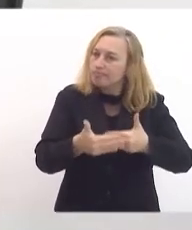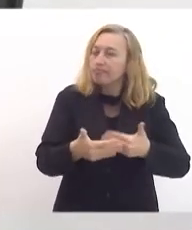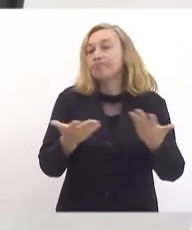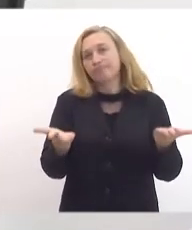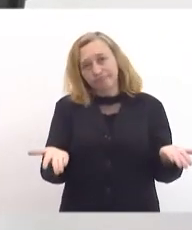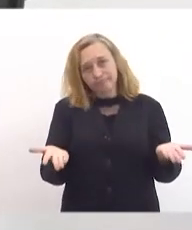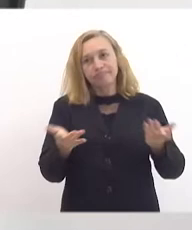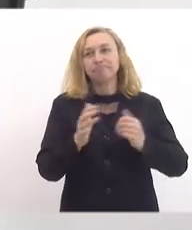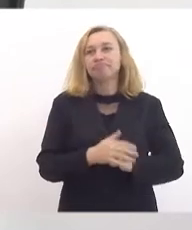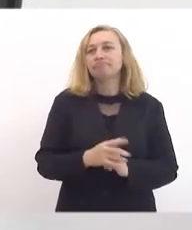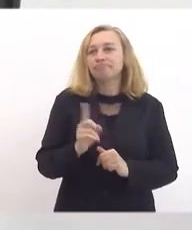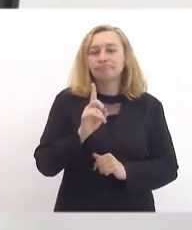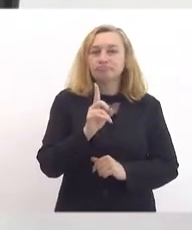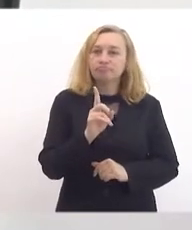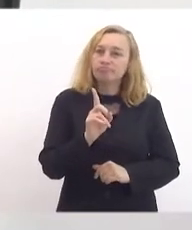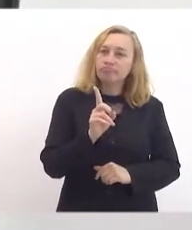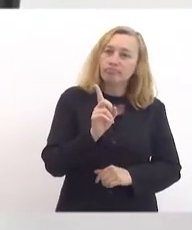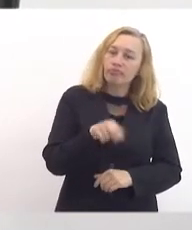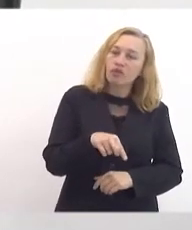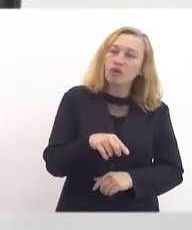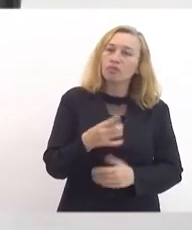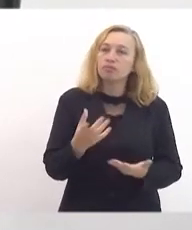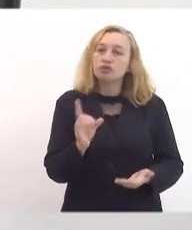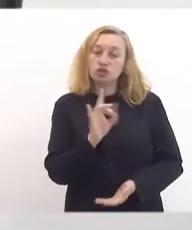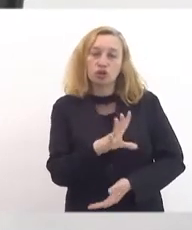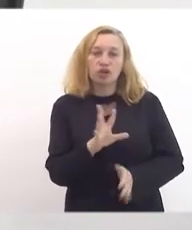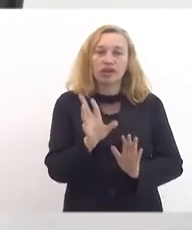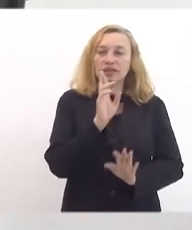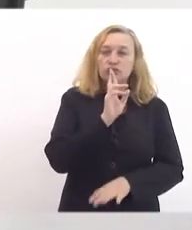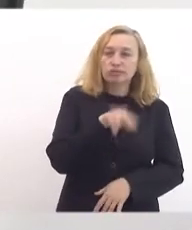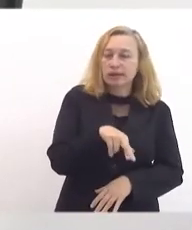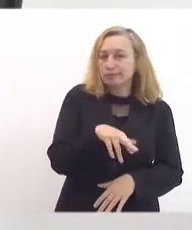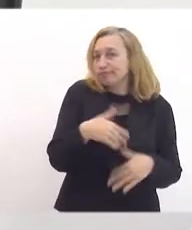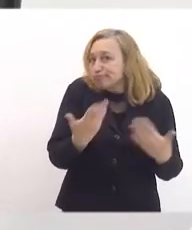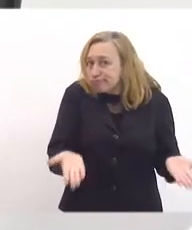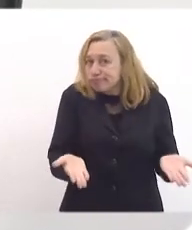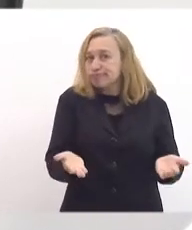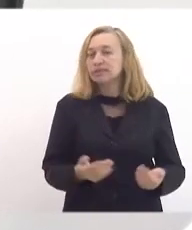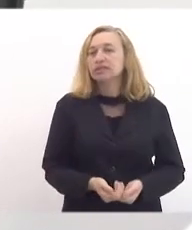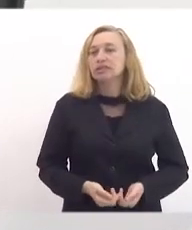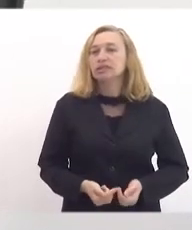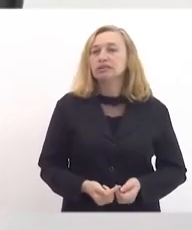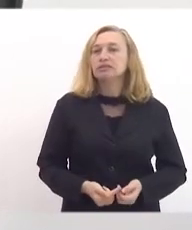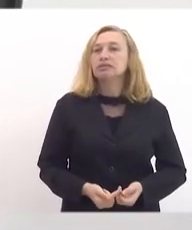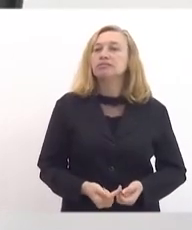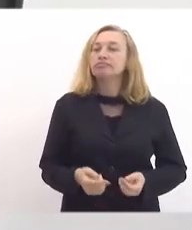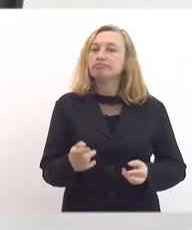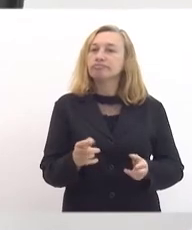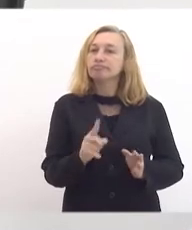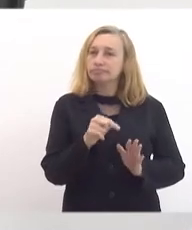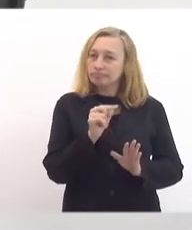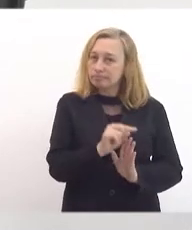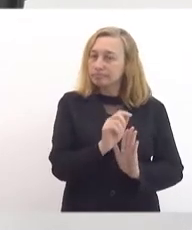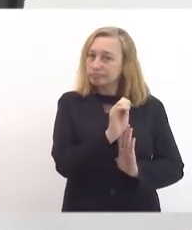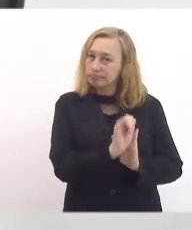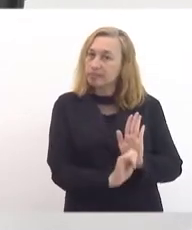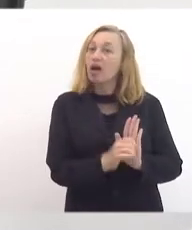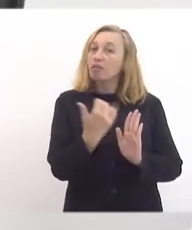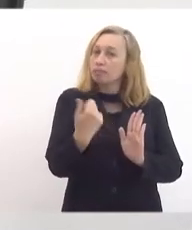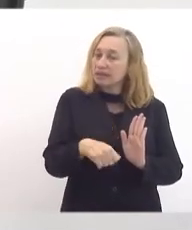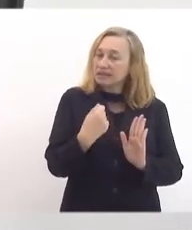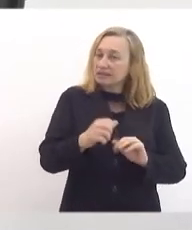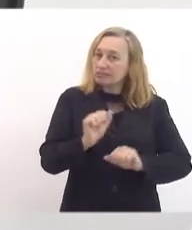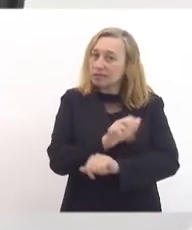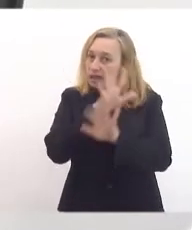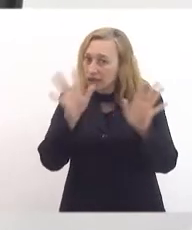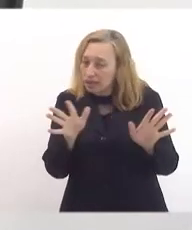e o e não simplesmente ter resultados Então esta redação é que precisa